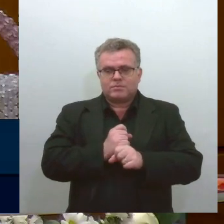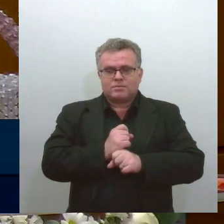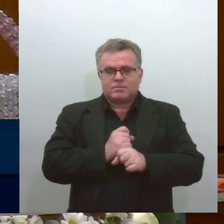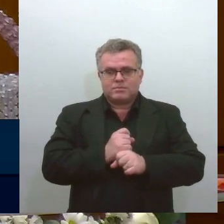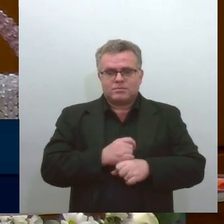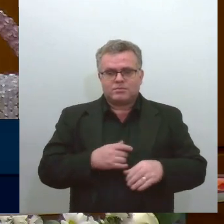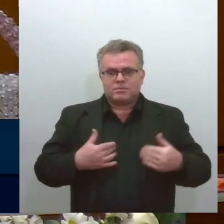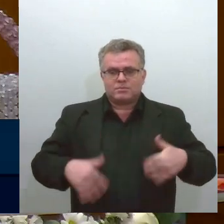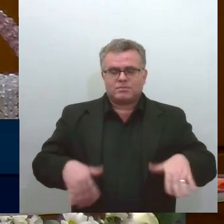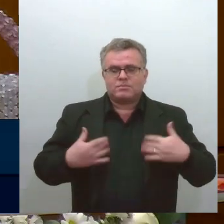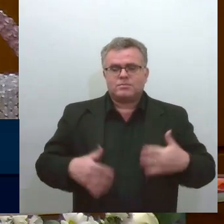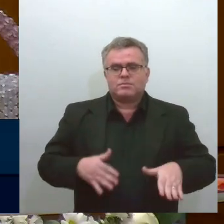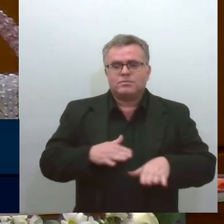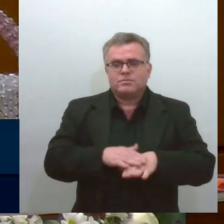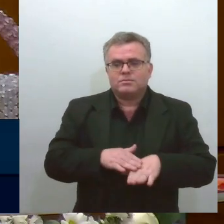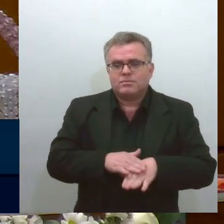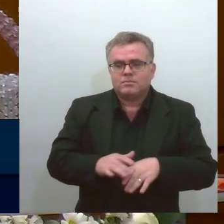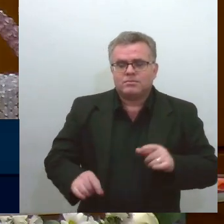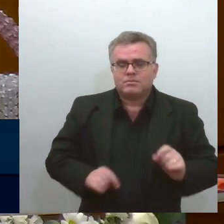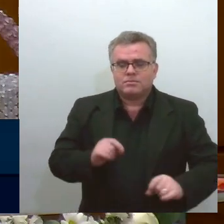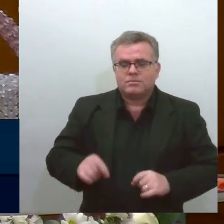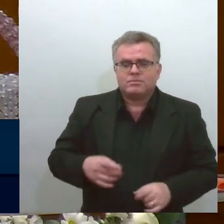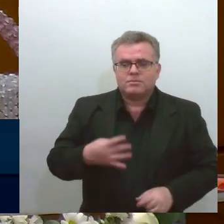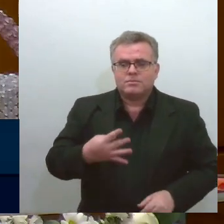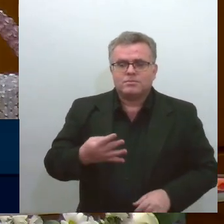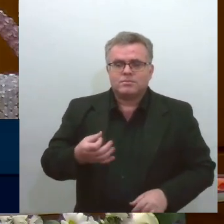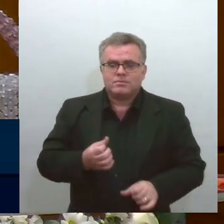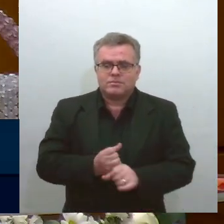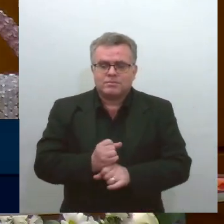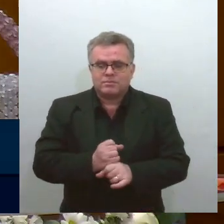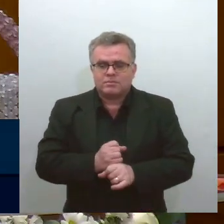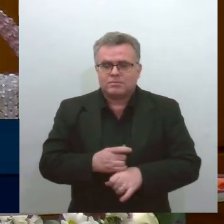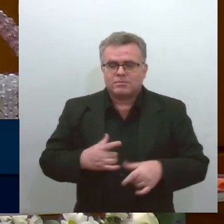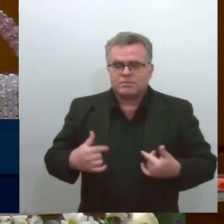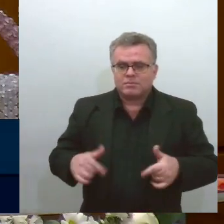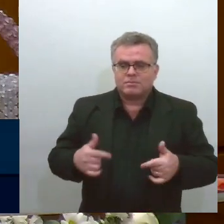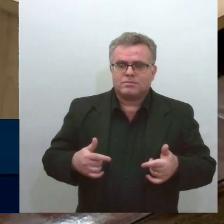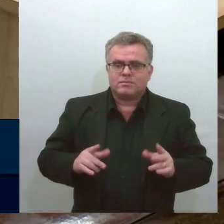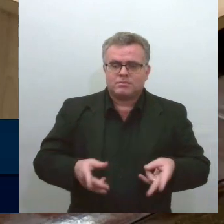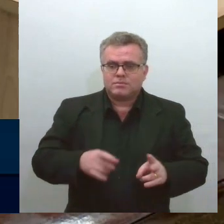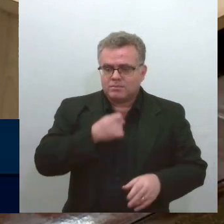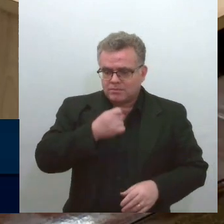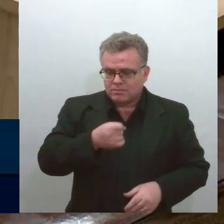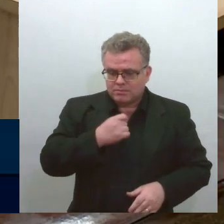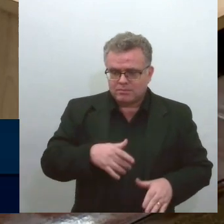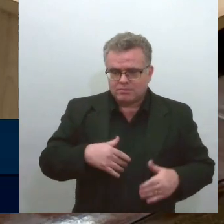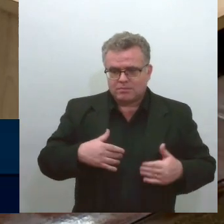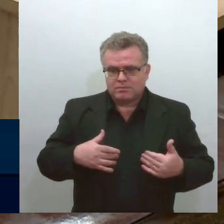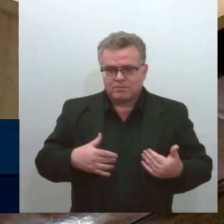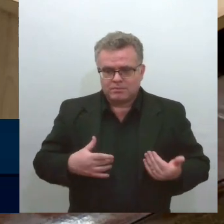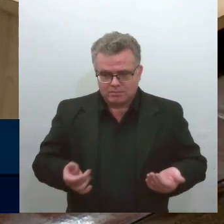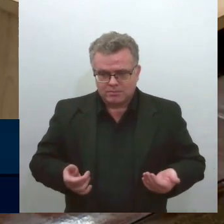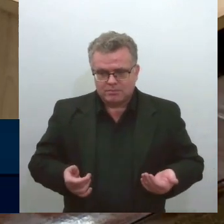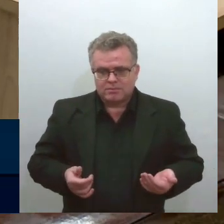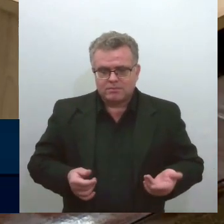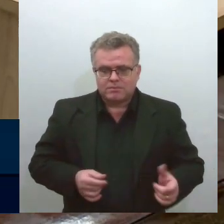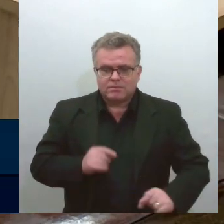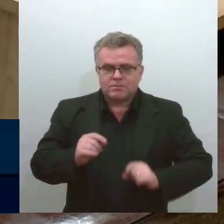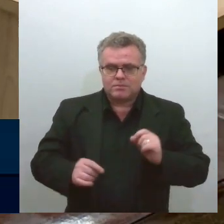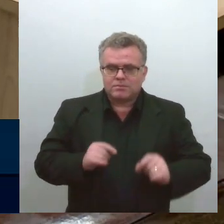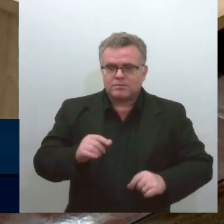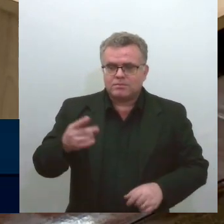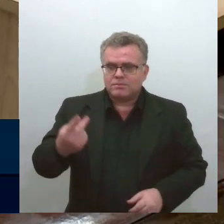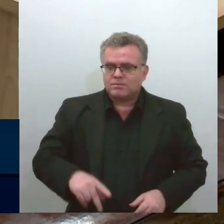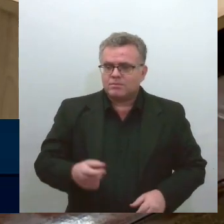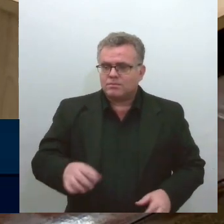46 anos aí trabalhando jornalismo, né, na comunicação do nosso estado. Tenho certeza que ajudou